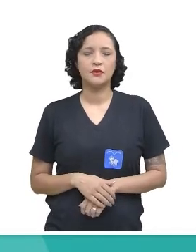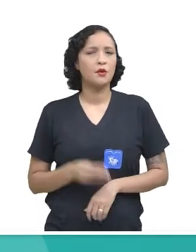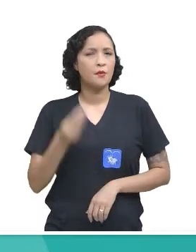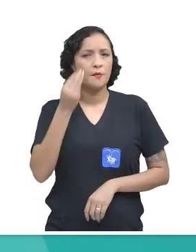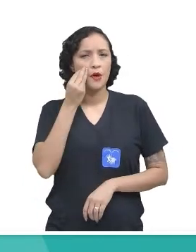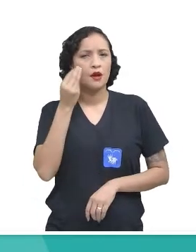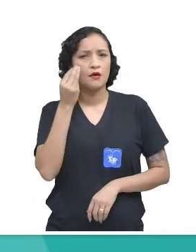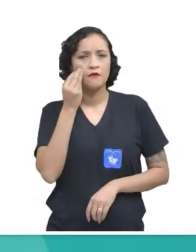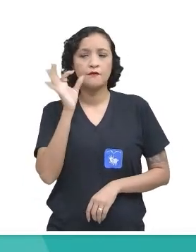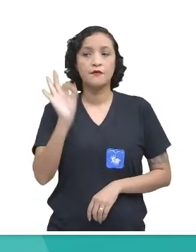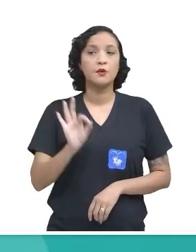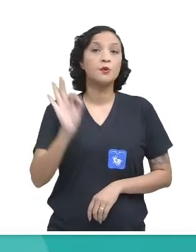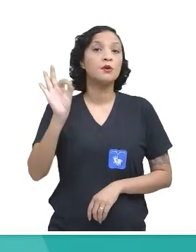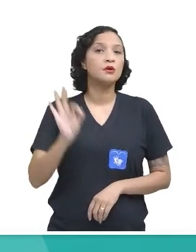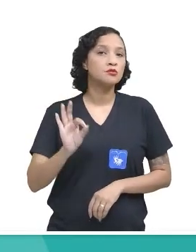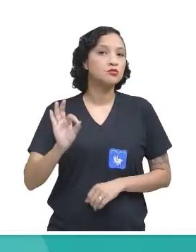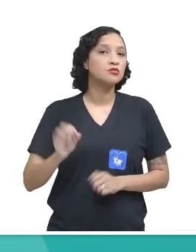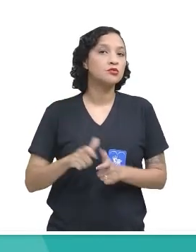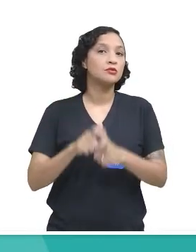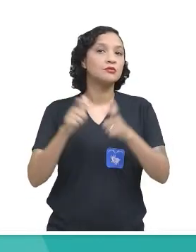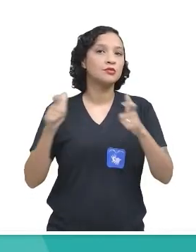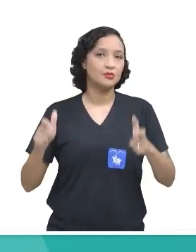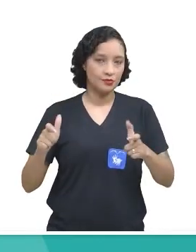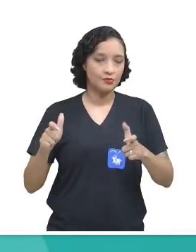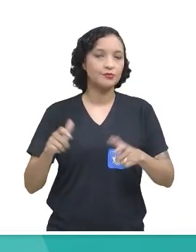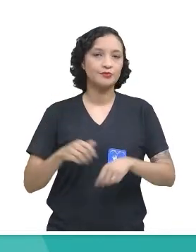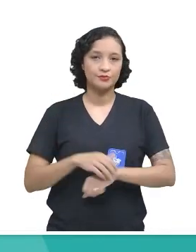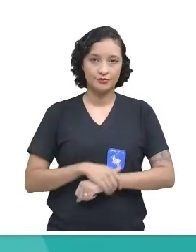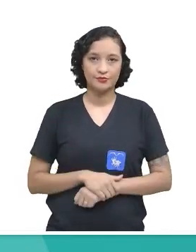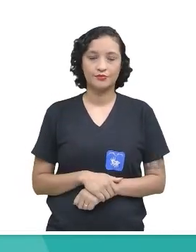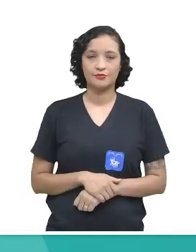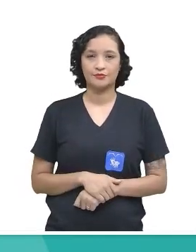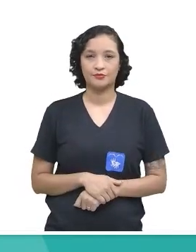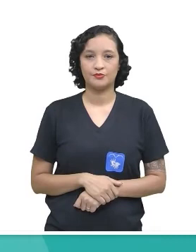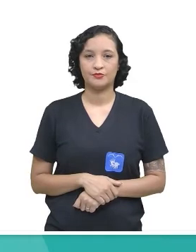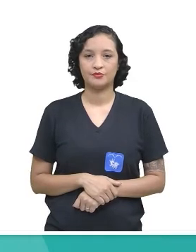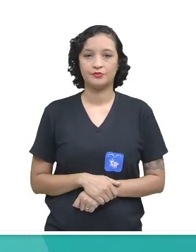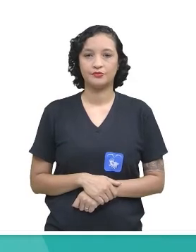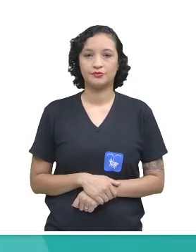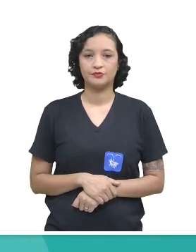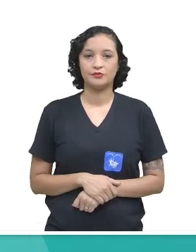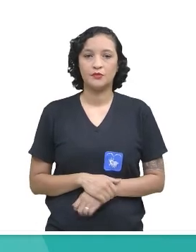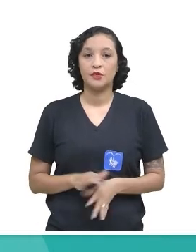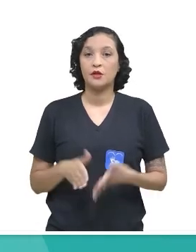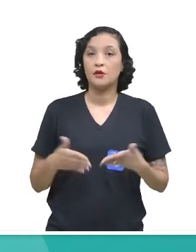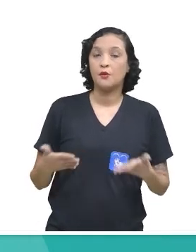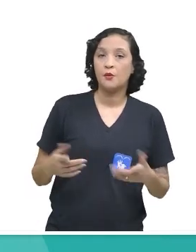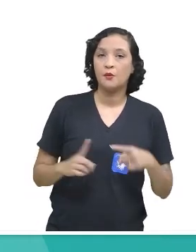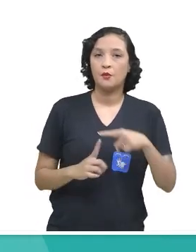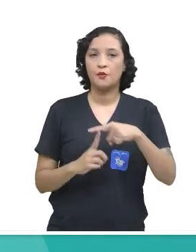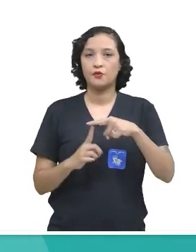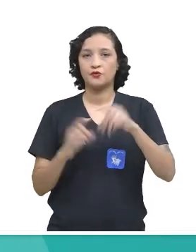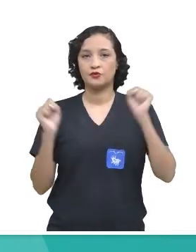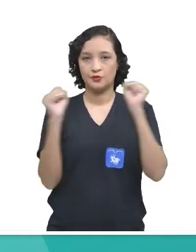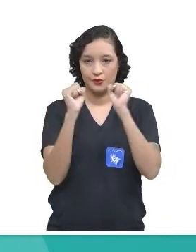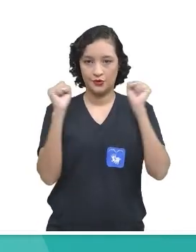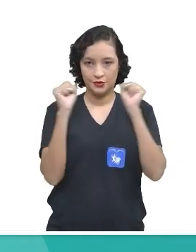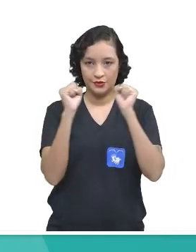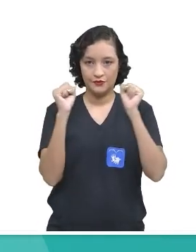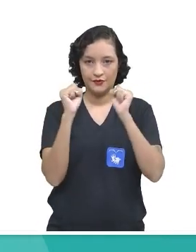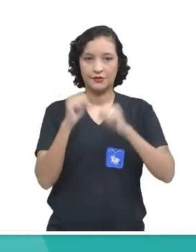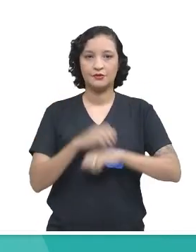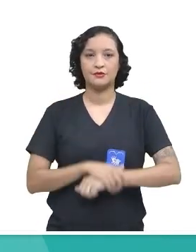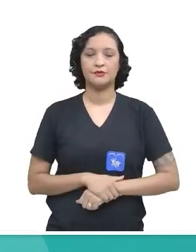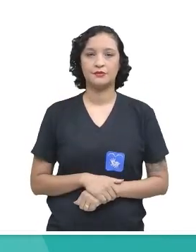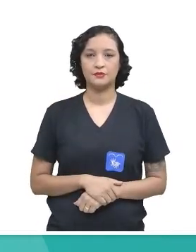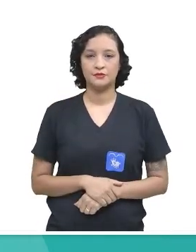agora quantos por cento aumentou a frequência de Eduardo e qual é o nível de atividade. Vamos lá com a professora